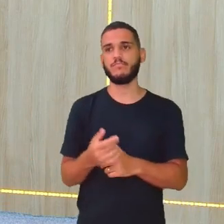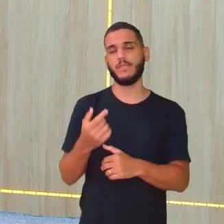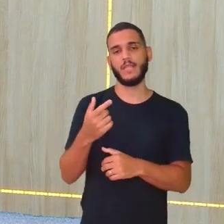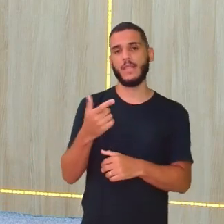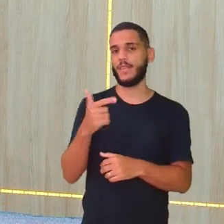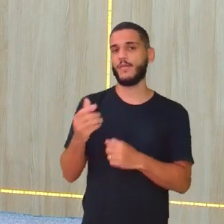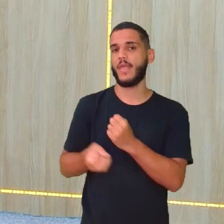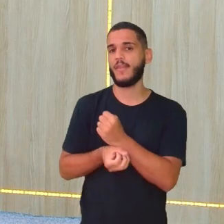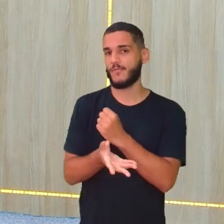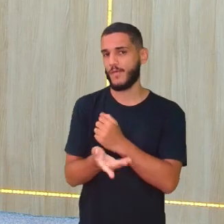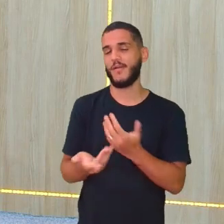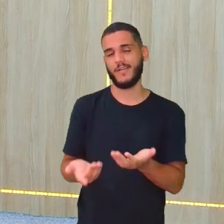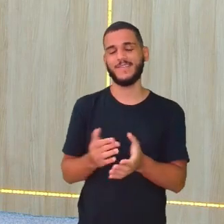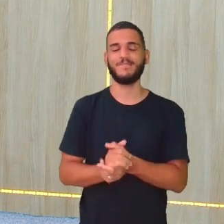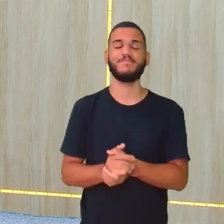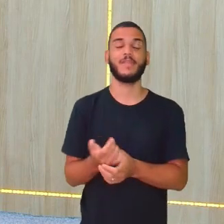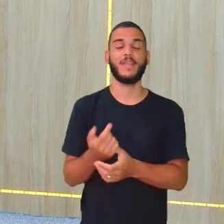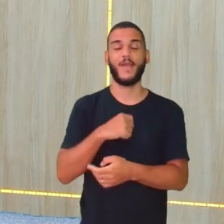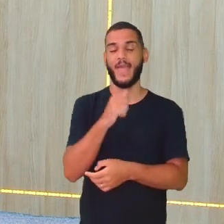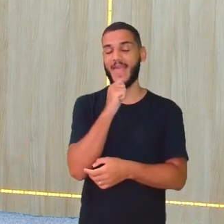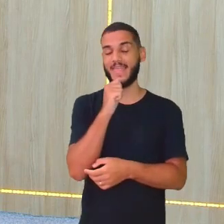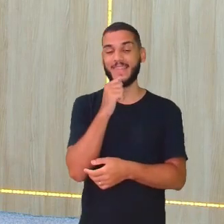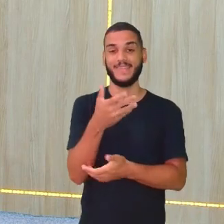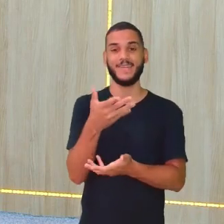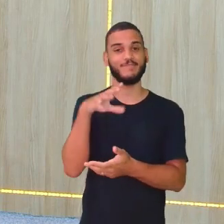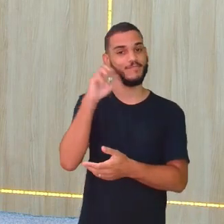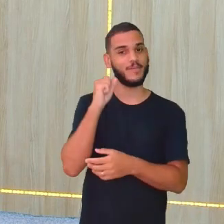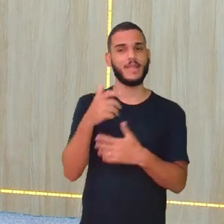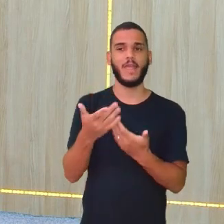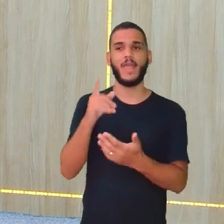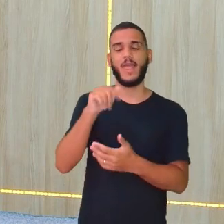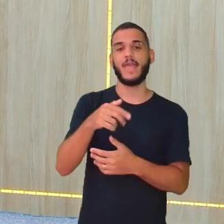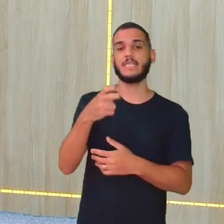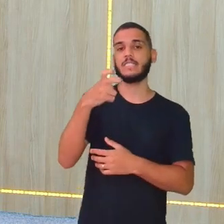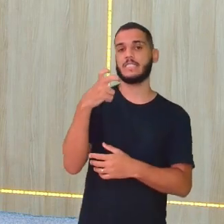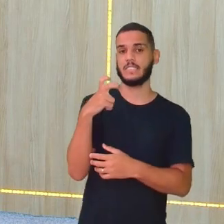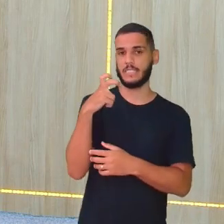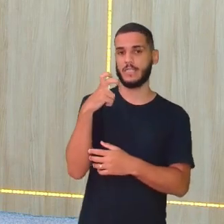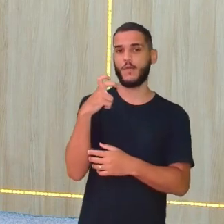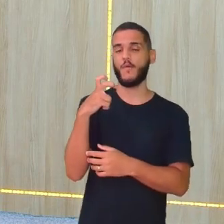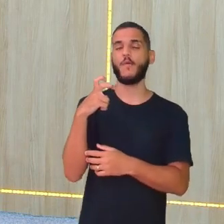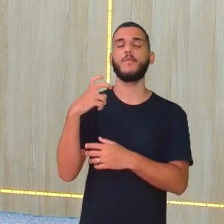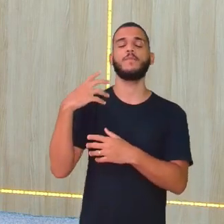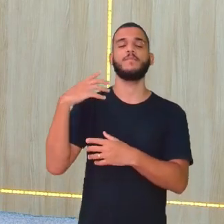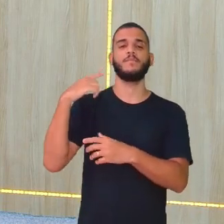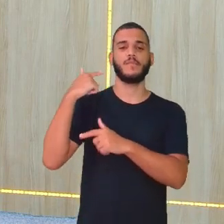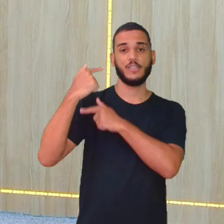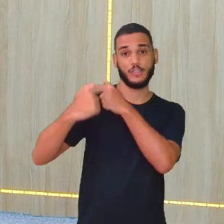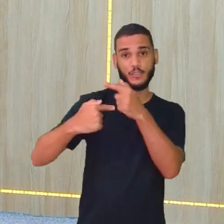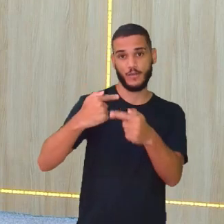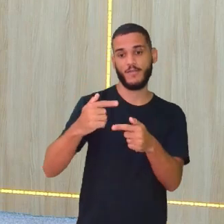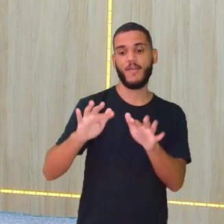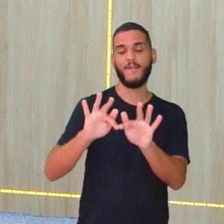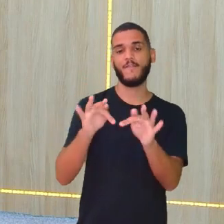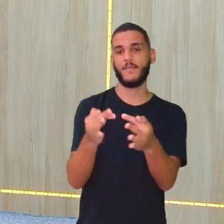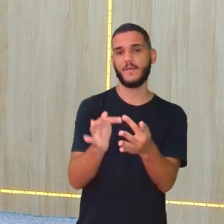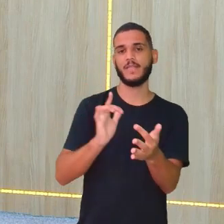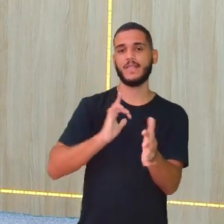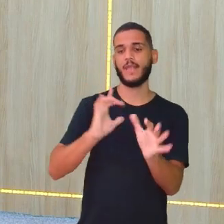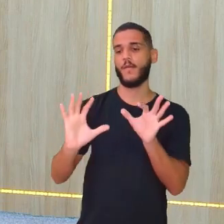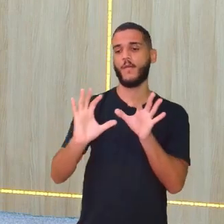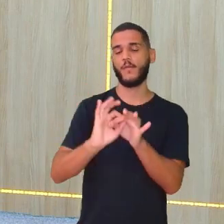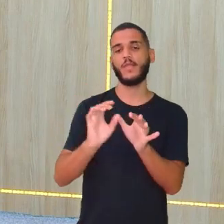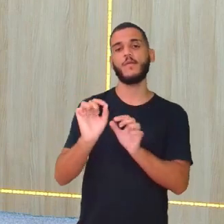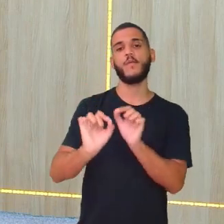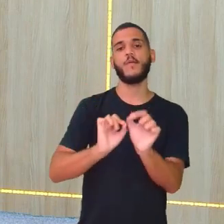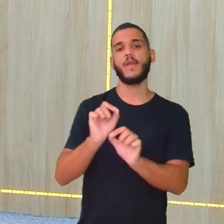spoiler, Por favor, que eu ainda não ouvi. Não ouviu. Mas são 5 gerações de uma família que estão relacionadas com algodão, de uma maneira